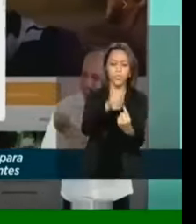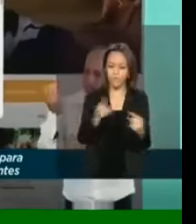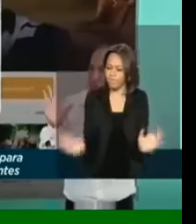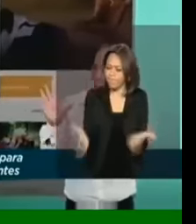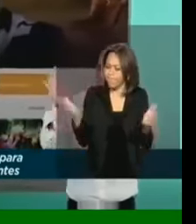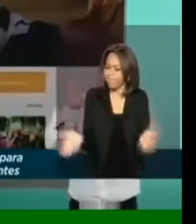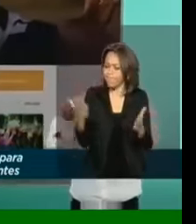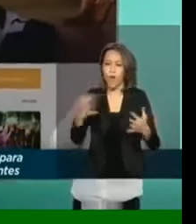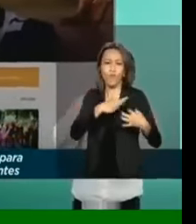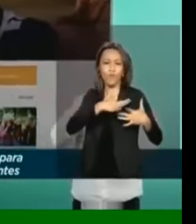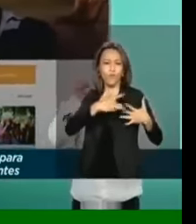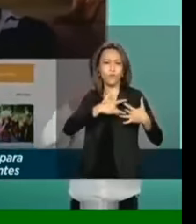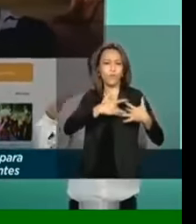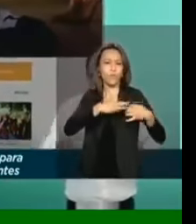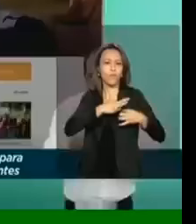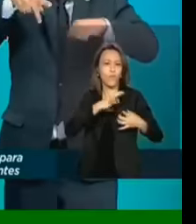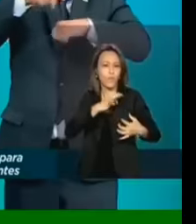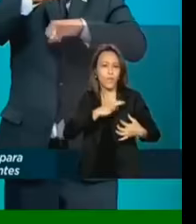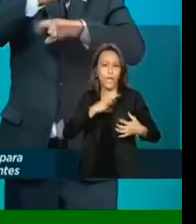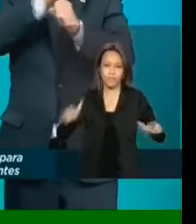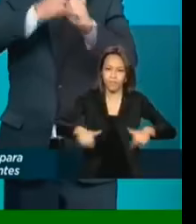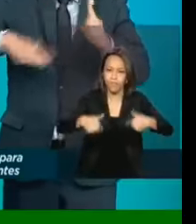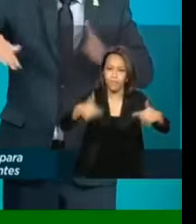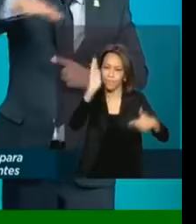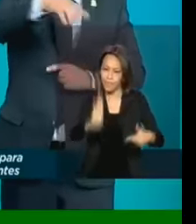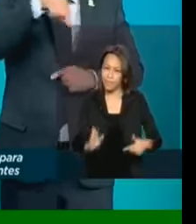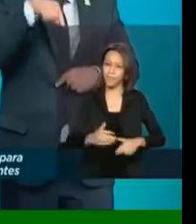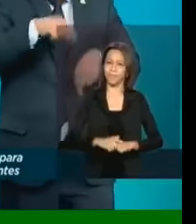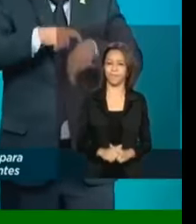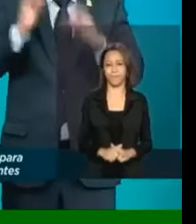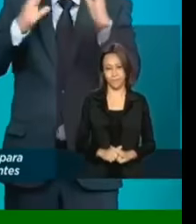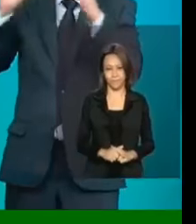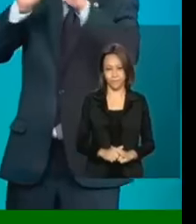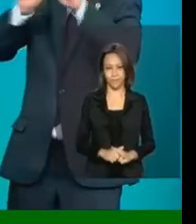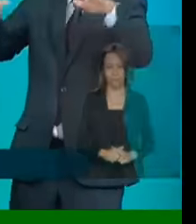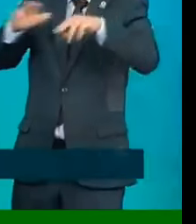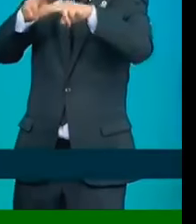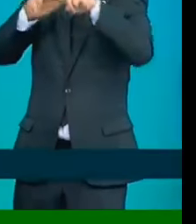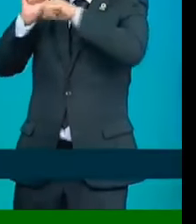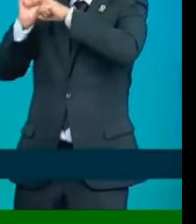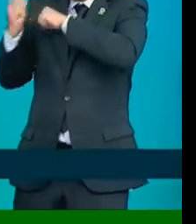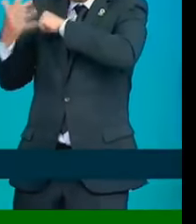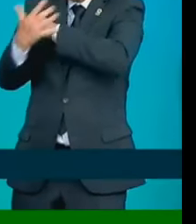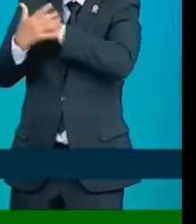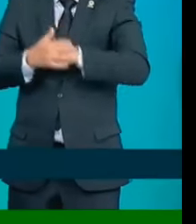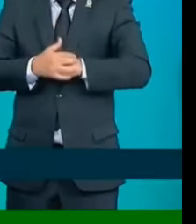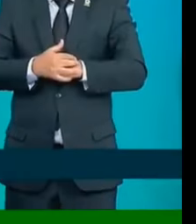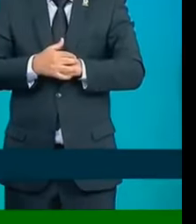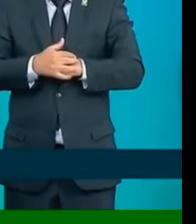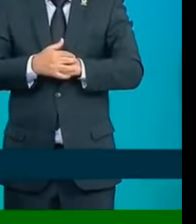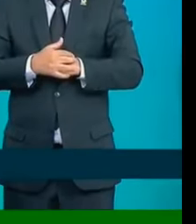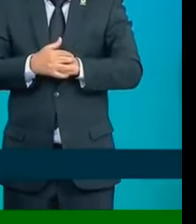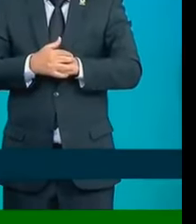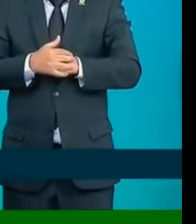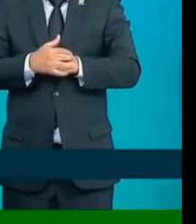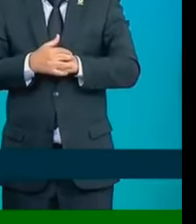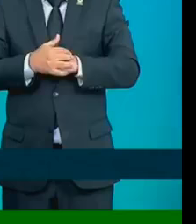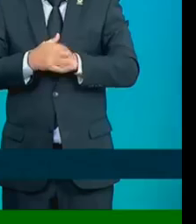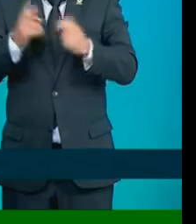prática do voluntariado no país. Esse difícil momento de pandemia revelou a resiliência